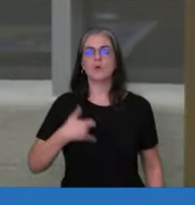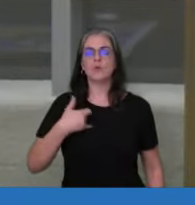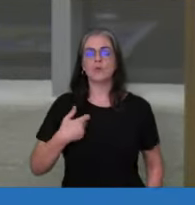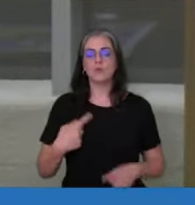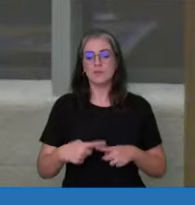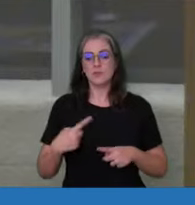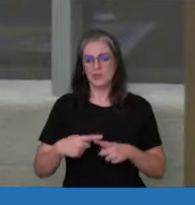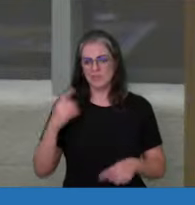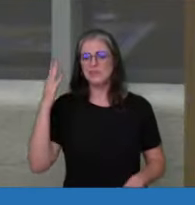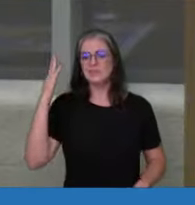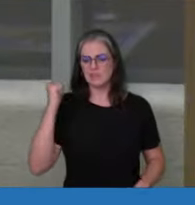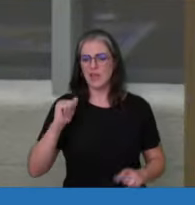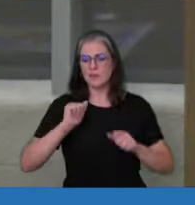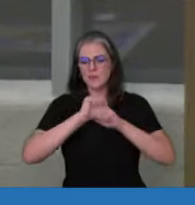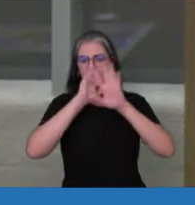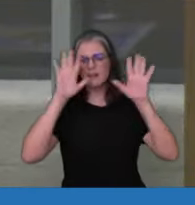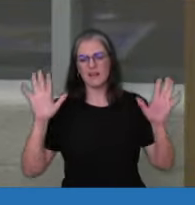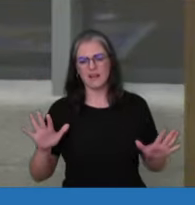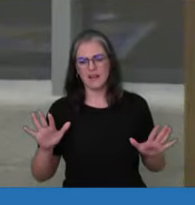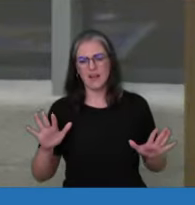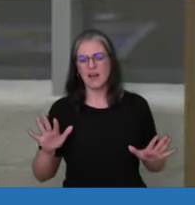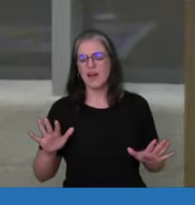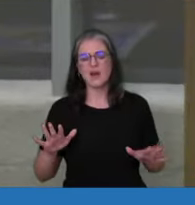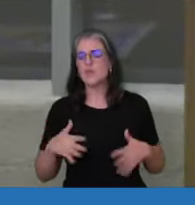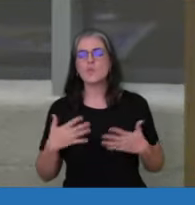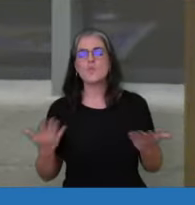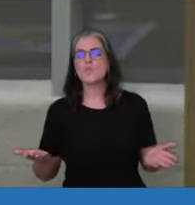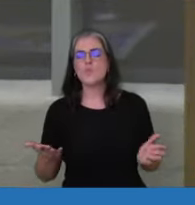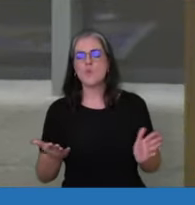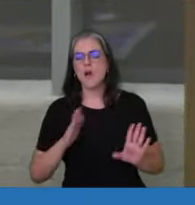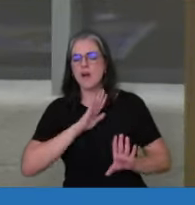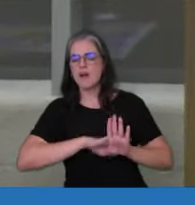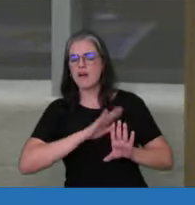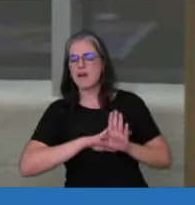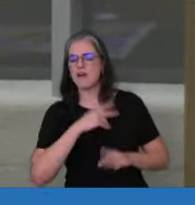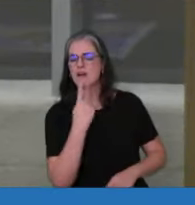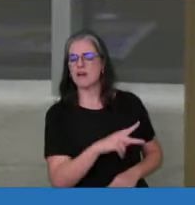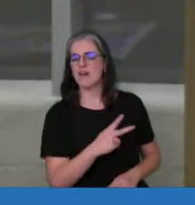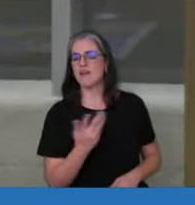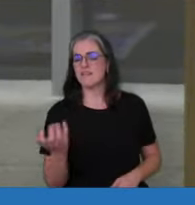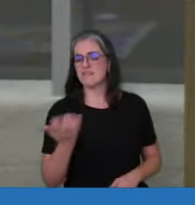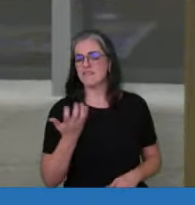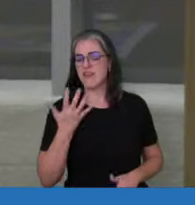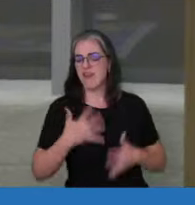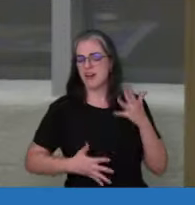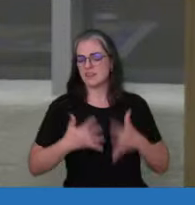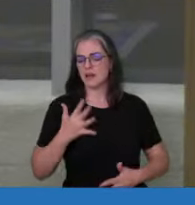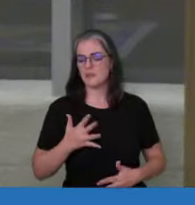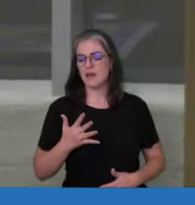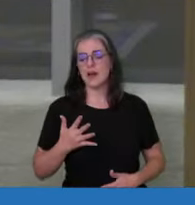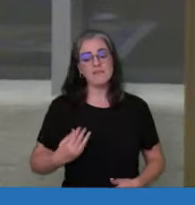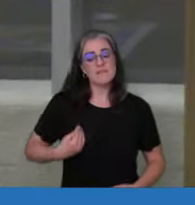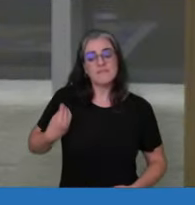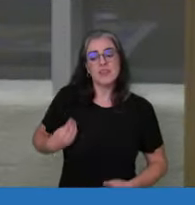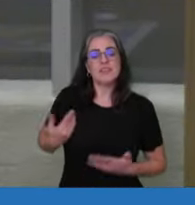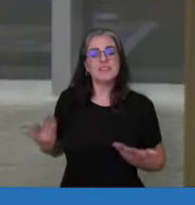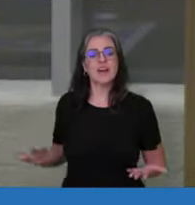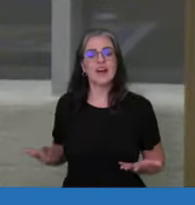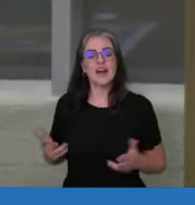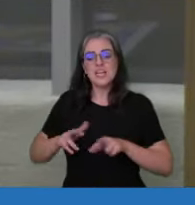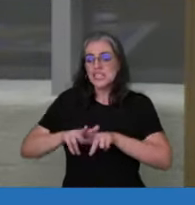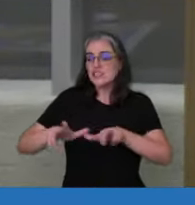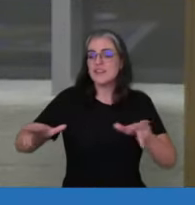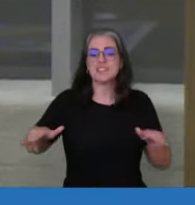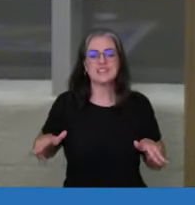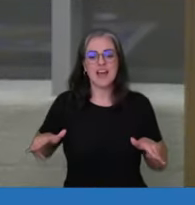sabemos exatamente quais são os projetos que eles querem barrar. É um projeto de vida, é um projeto de diversidade, é